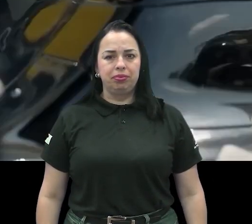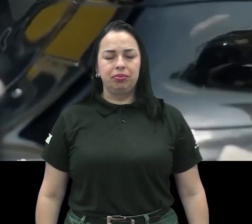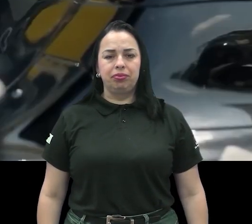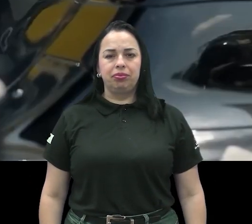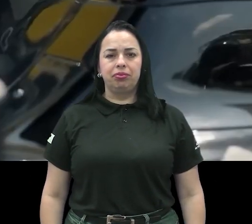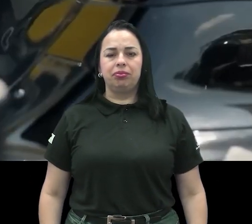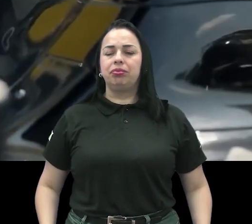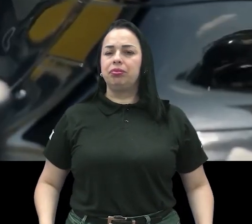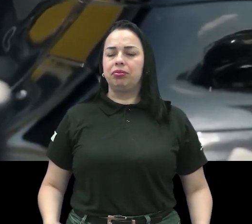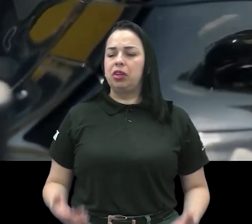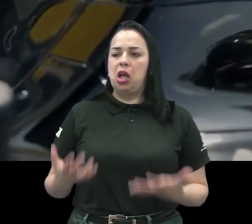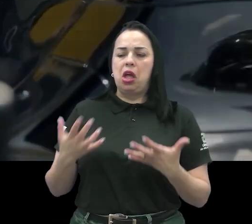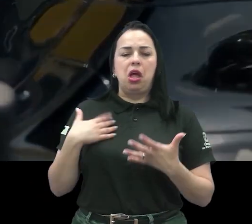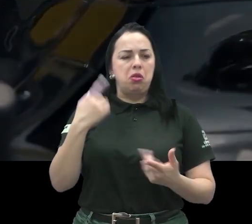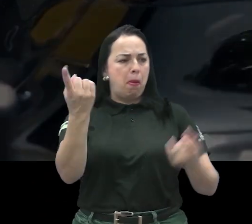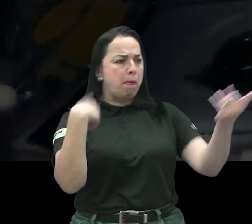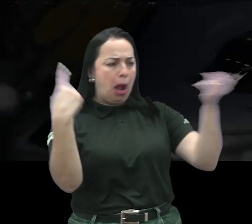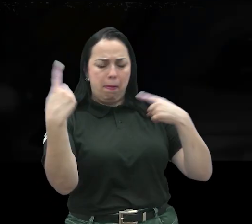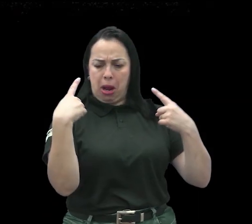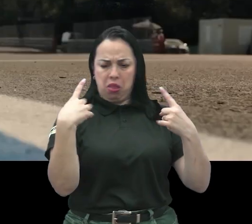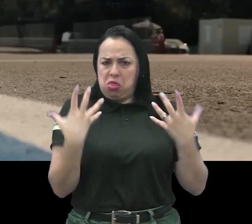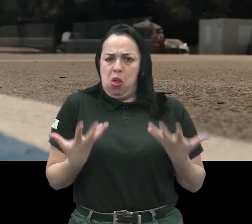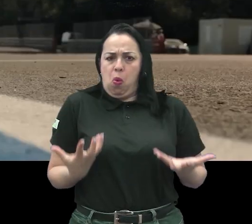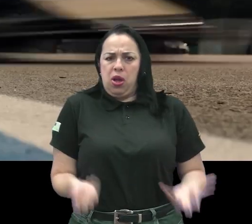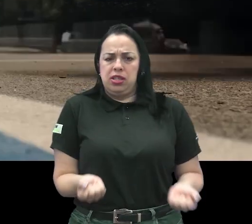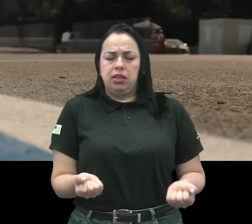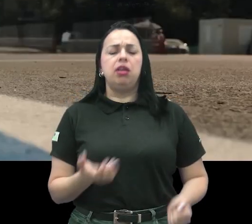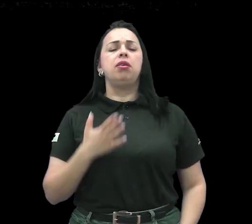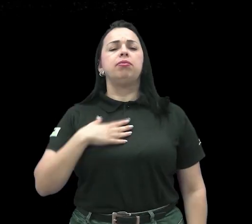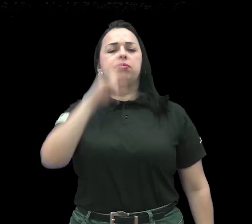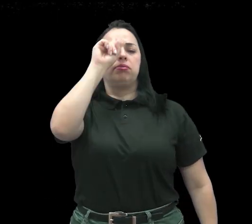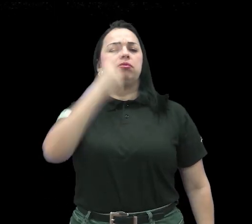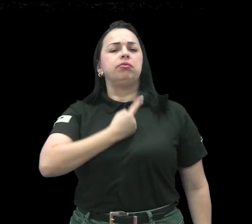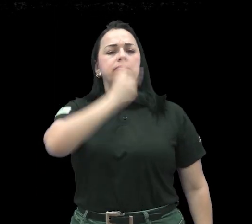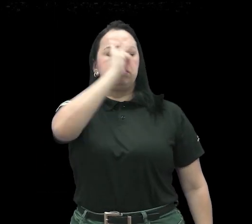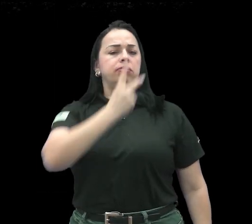Doesn't take orders, goes his own way, huh?